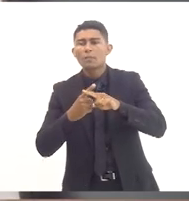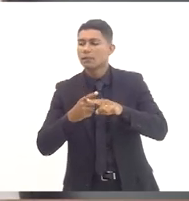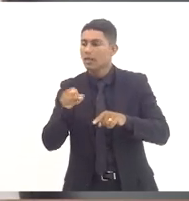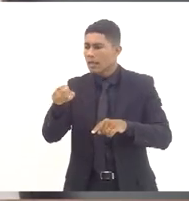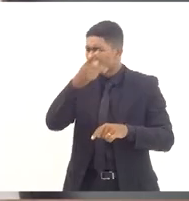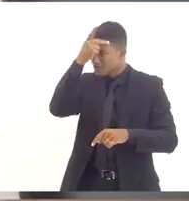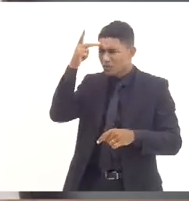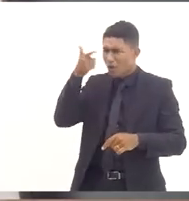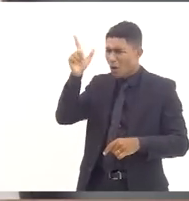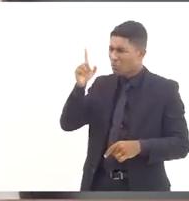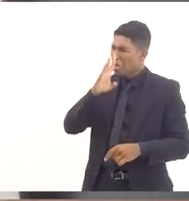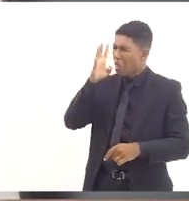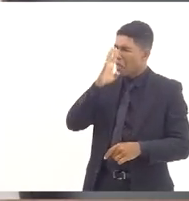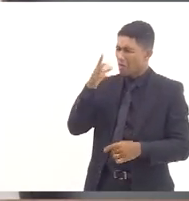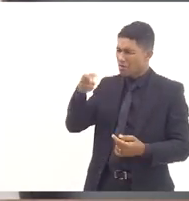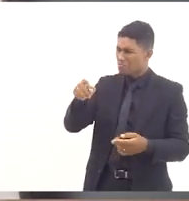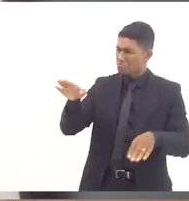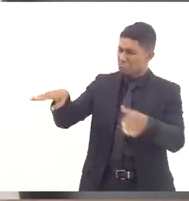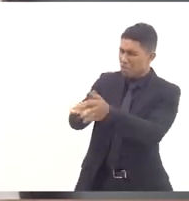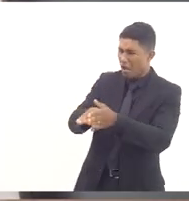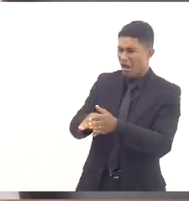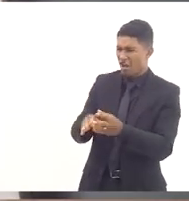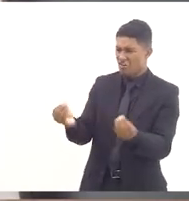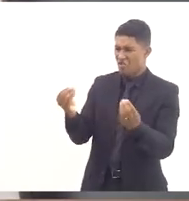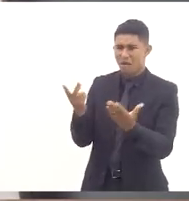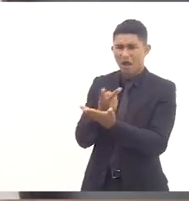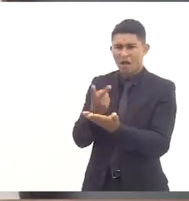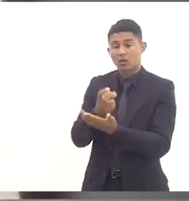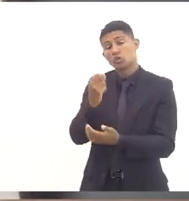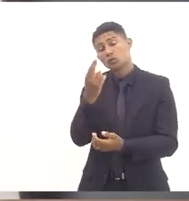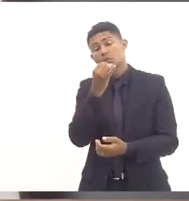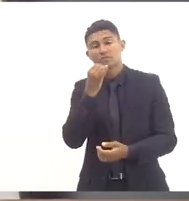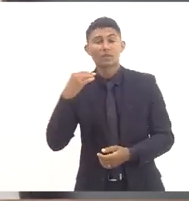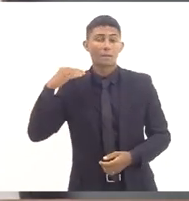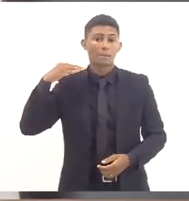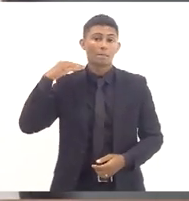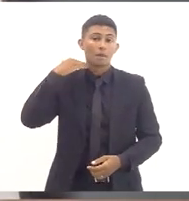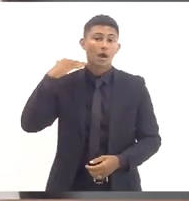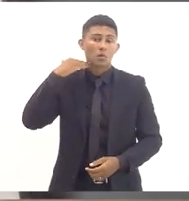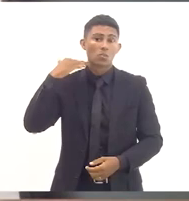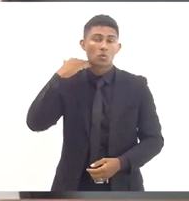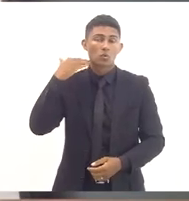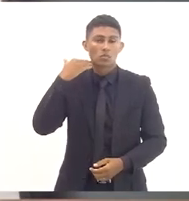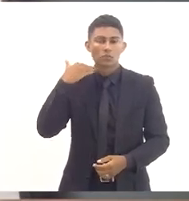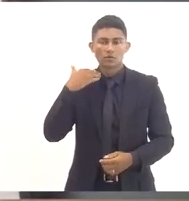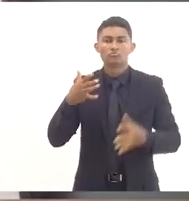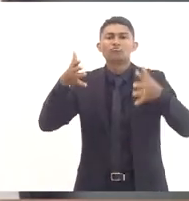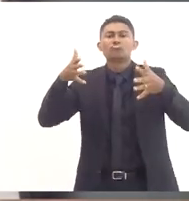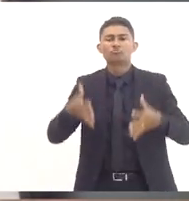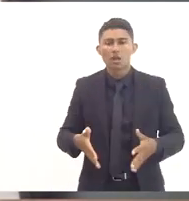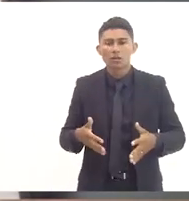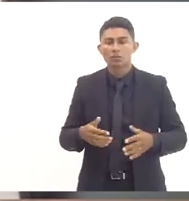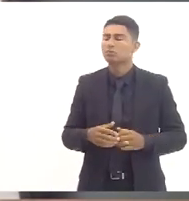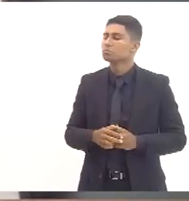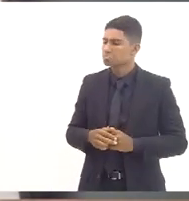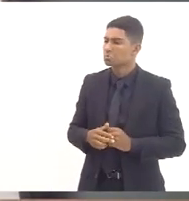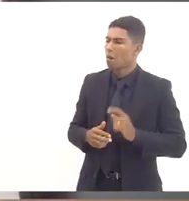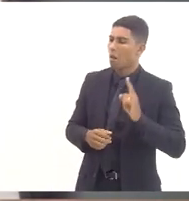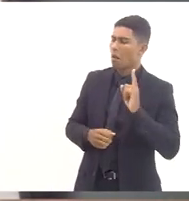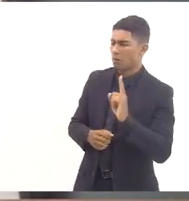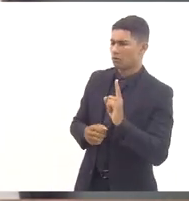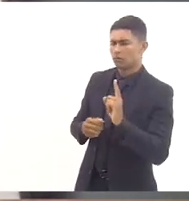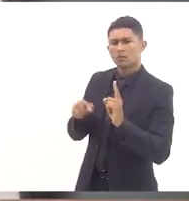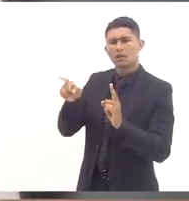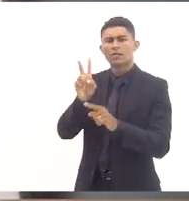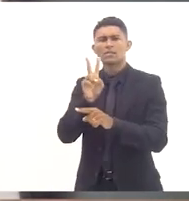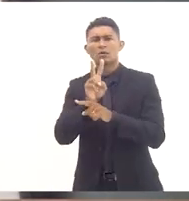o vigilante que não tem menor instrução para que o ali que é que você passa na porta giratória de muleta